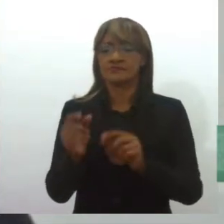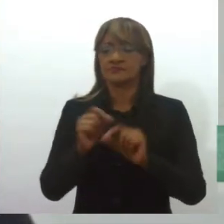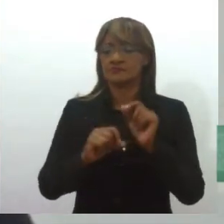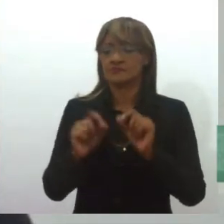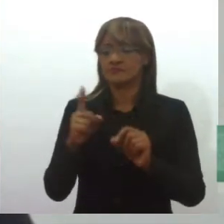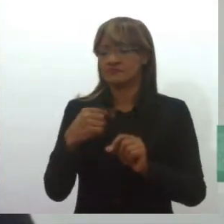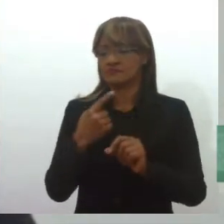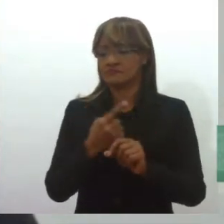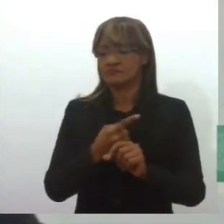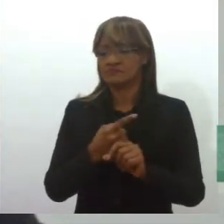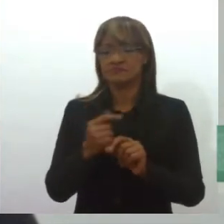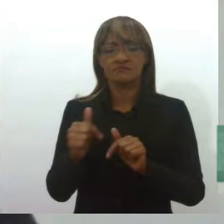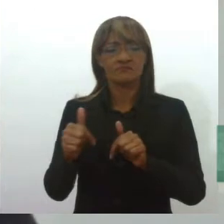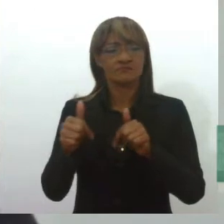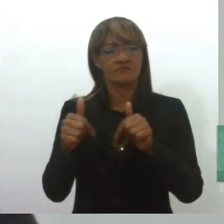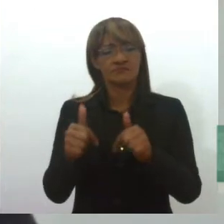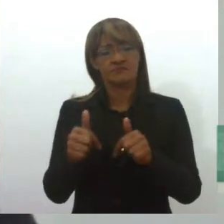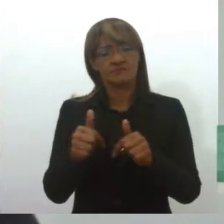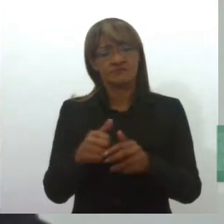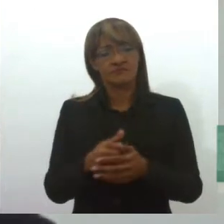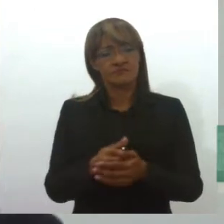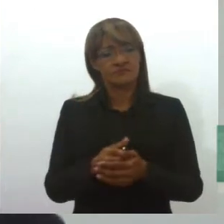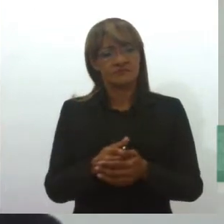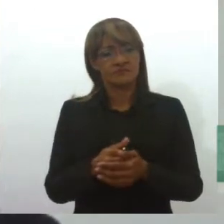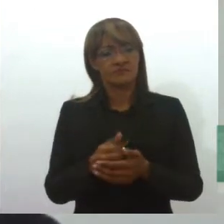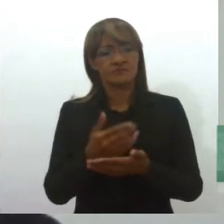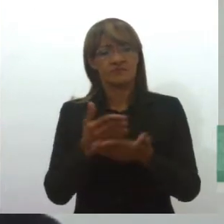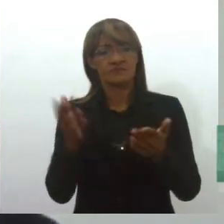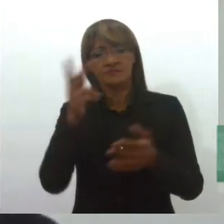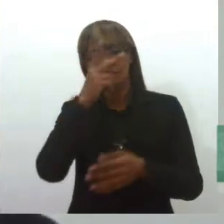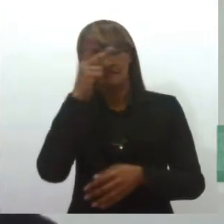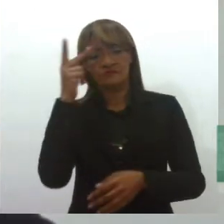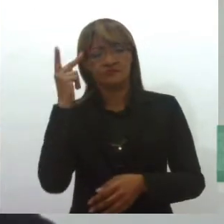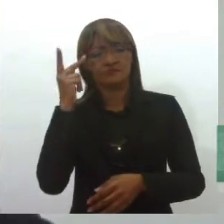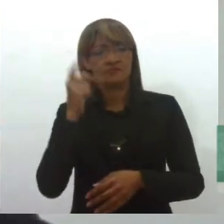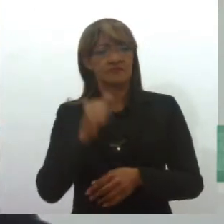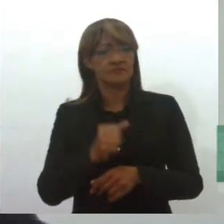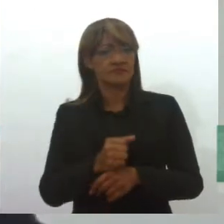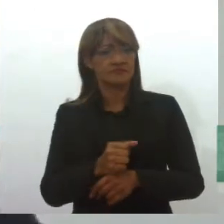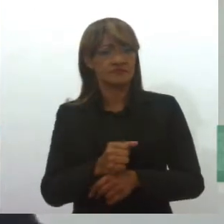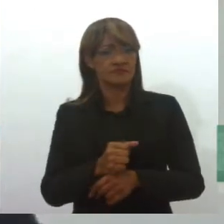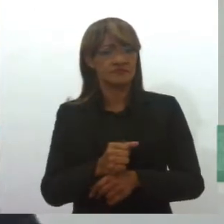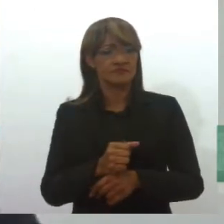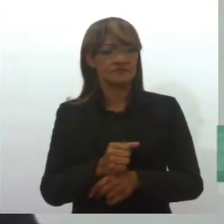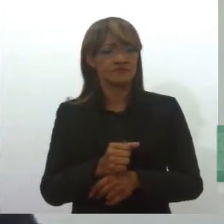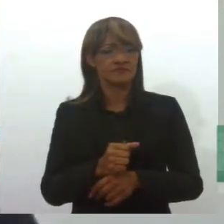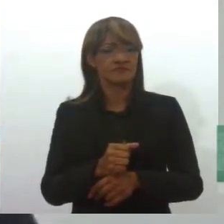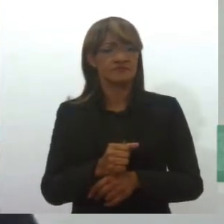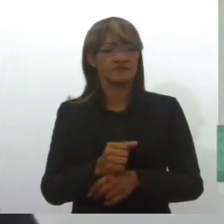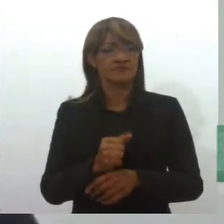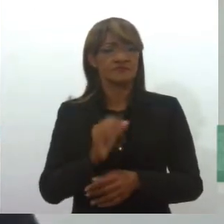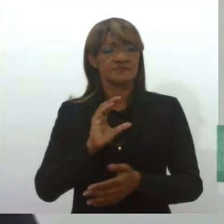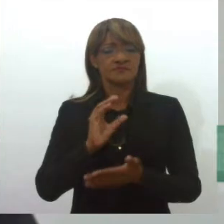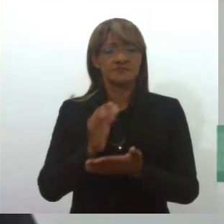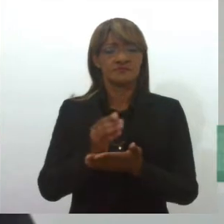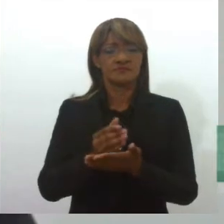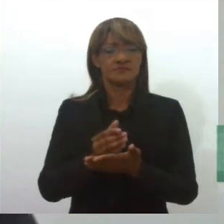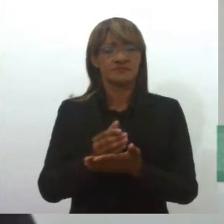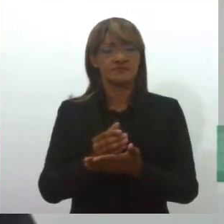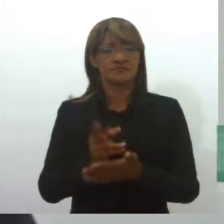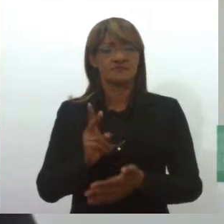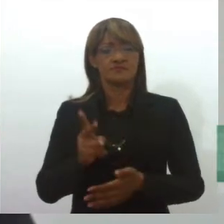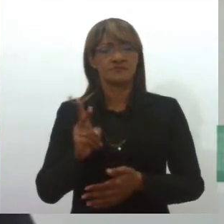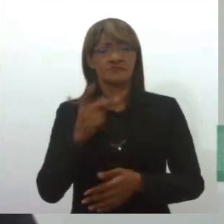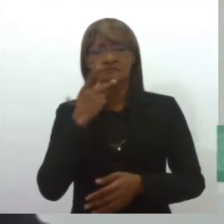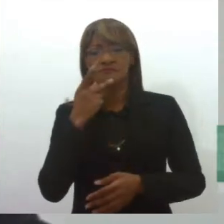adequada esses criminosos. Eles se beneficiam de uma série de